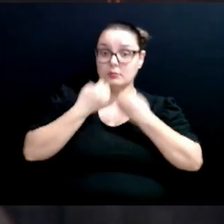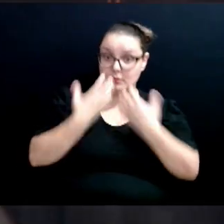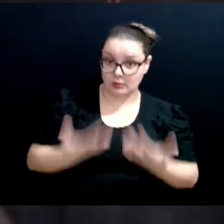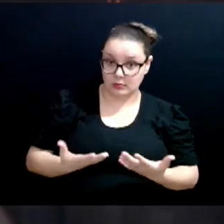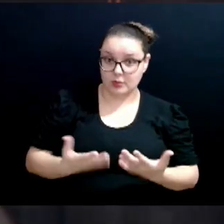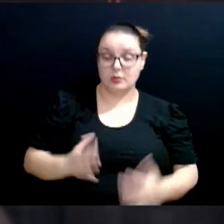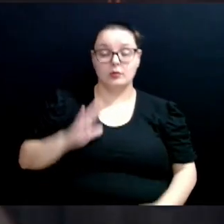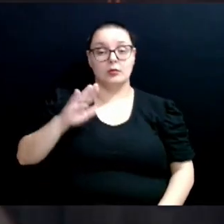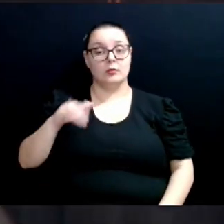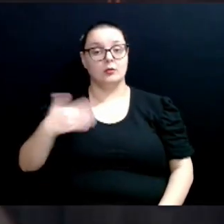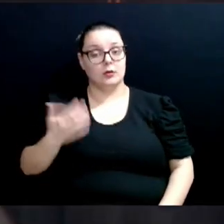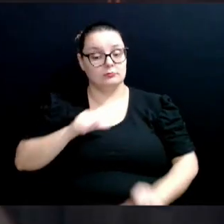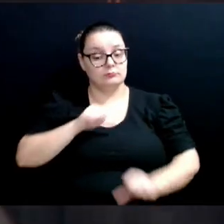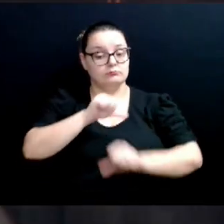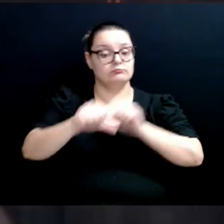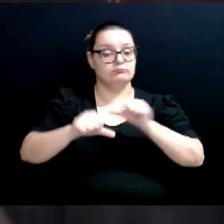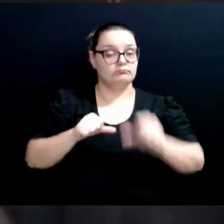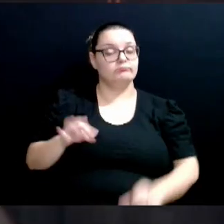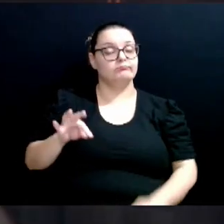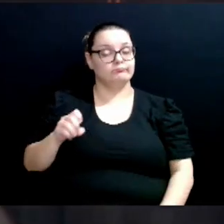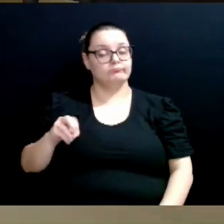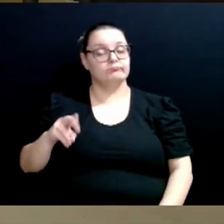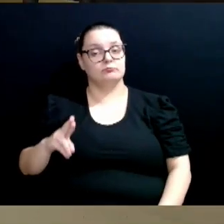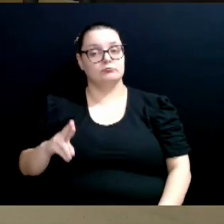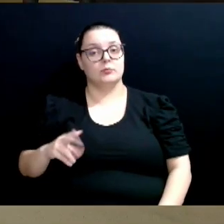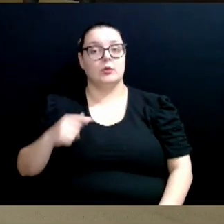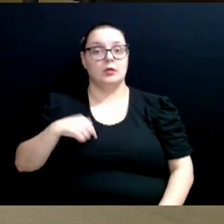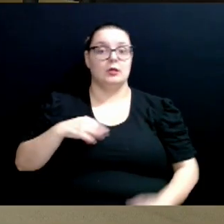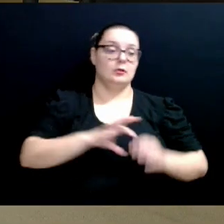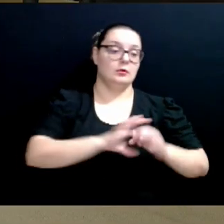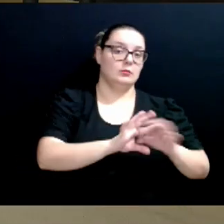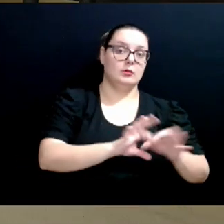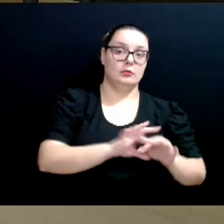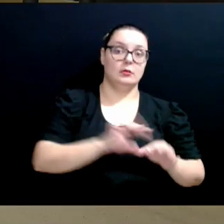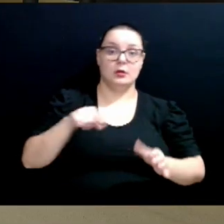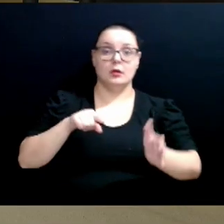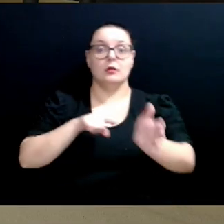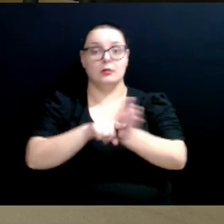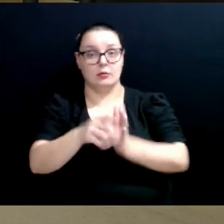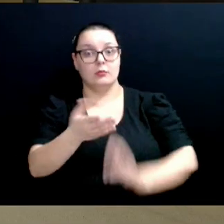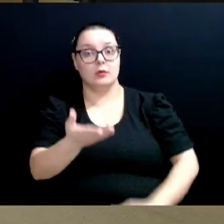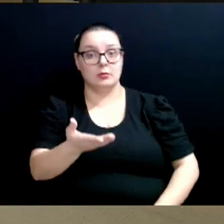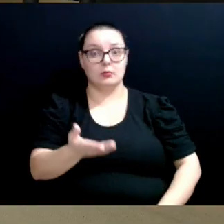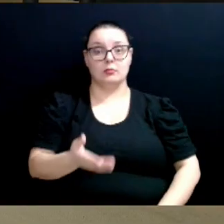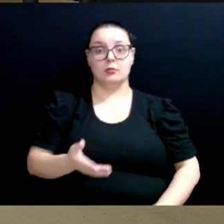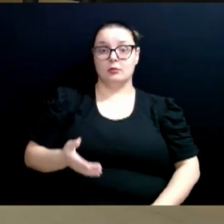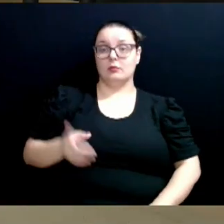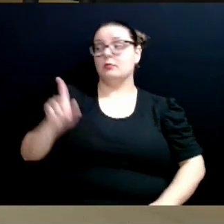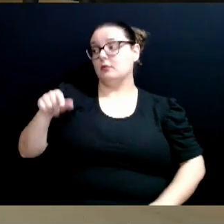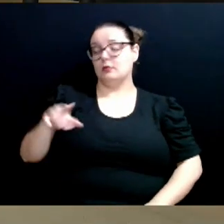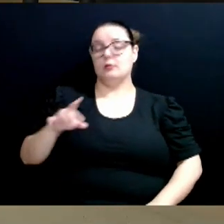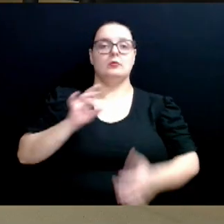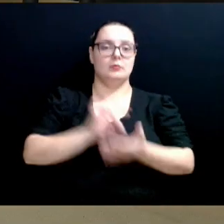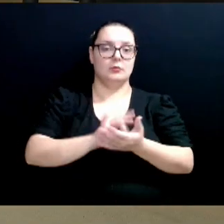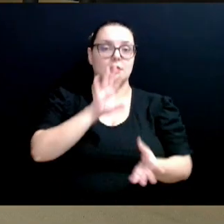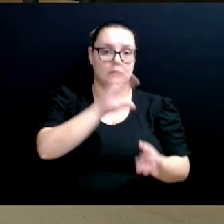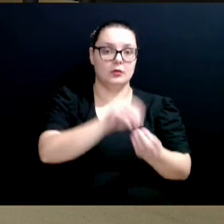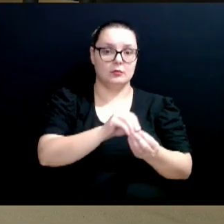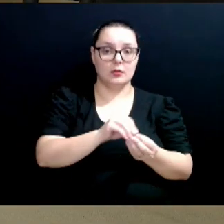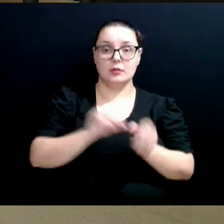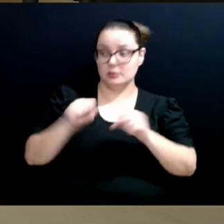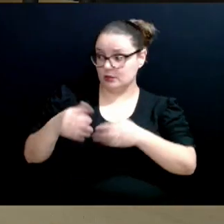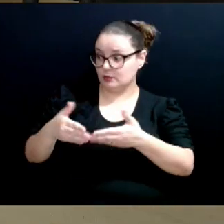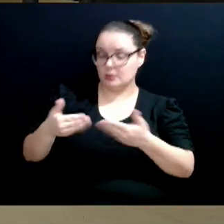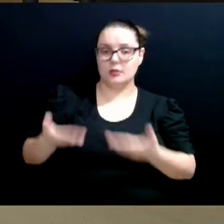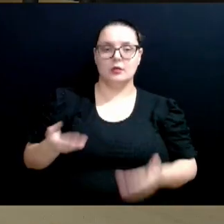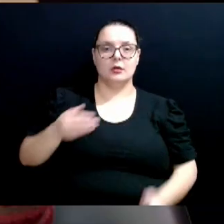esse teor, é porque, em geral, eu estou sendo permissivo. É uma pergunta, né? Verdade. Por exemplo, até para concluir um pouquinho Sim, por sobre a favor. Marilis,